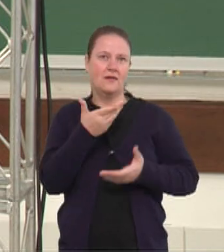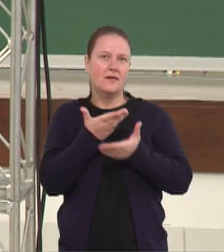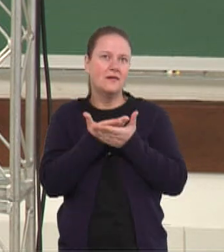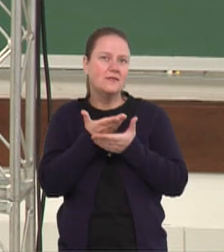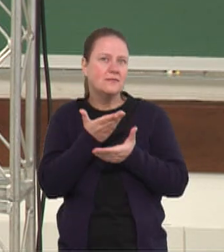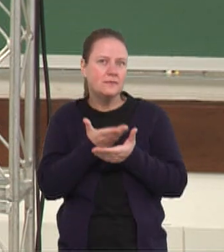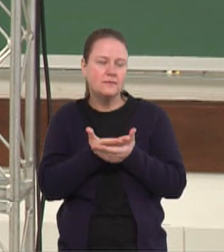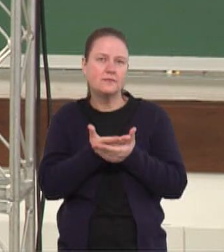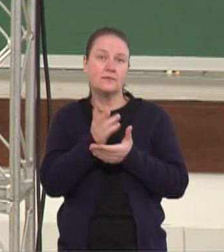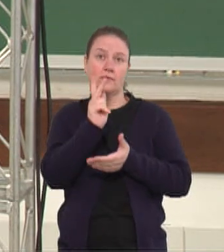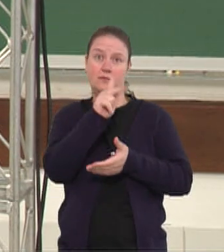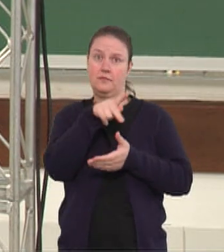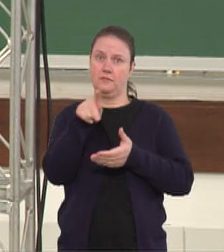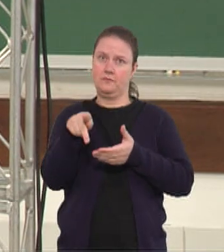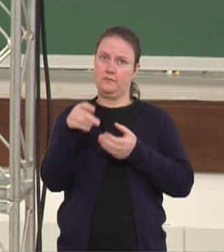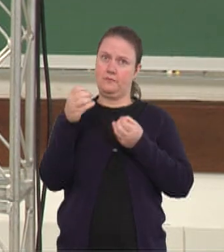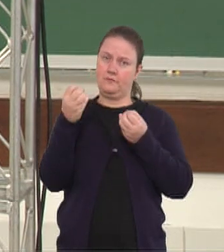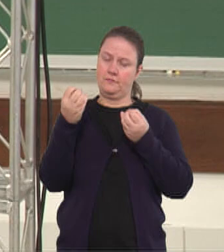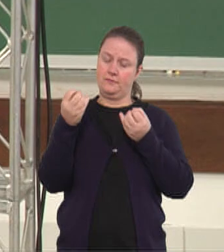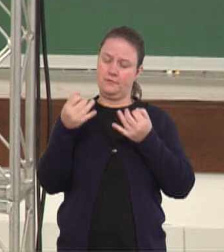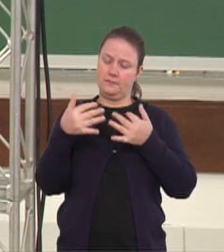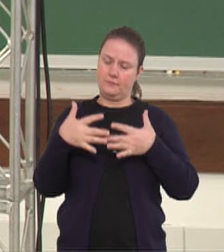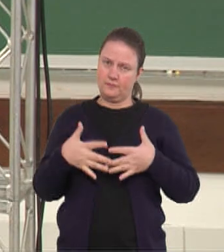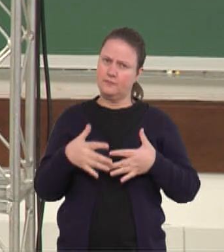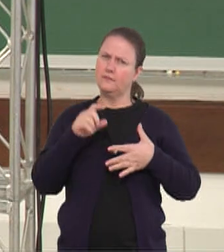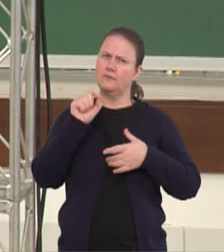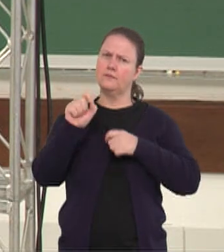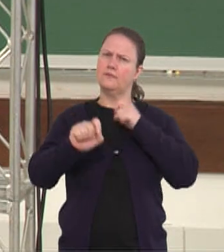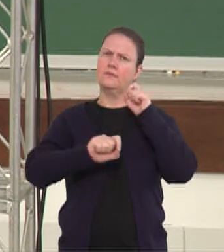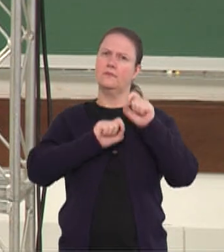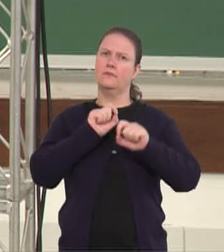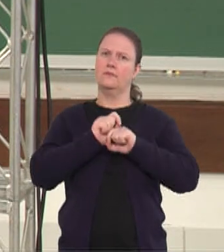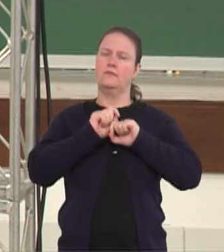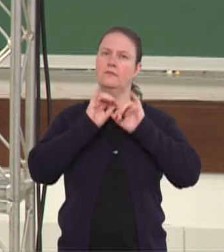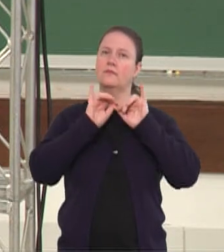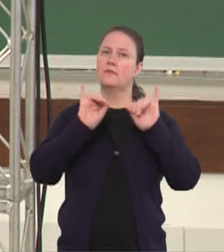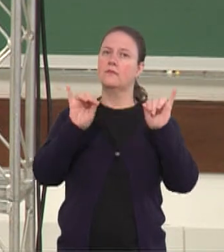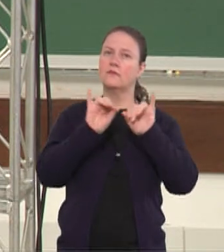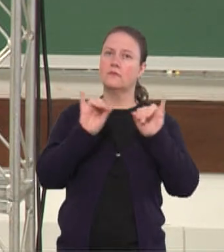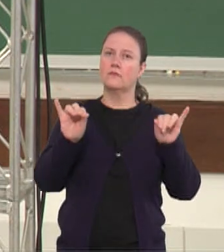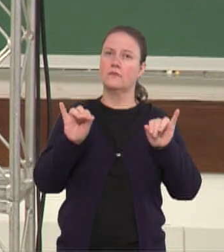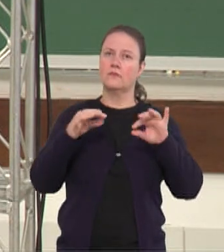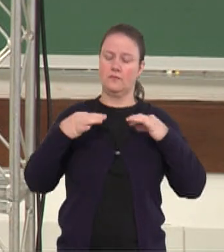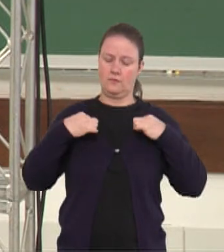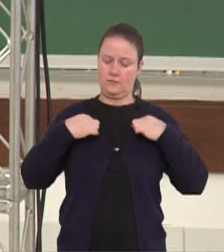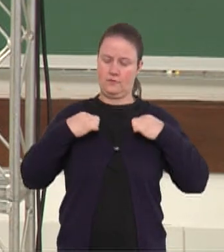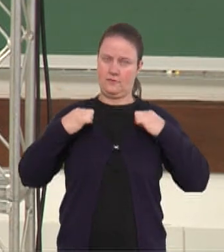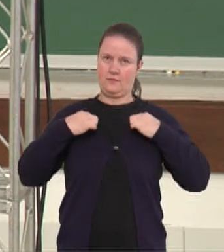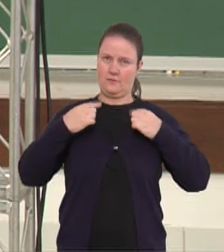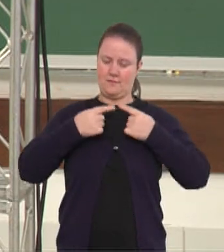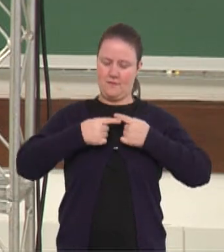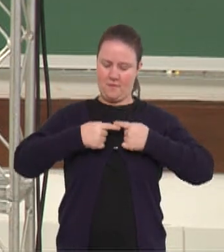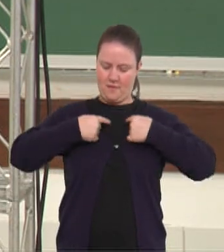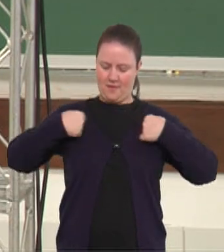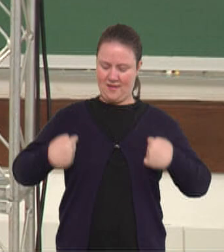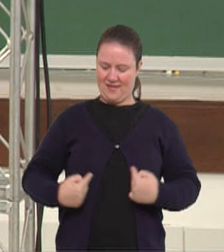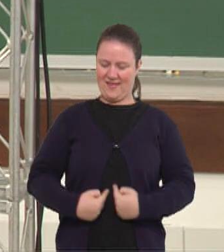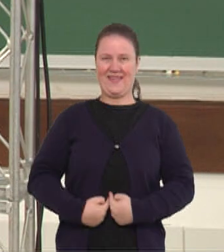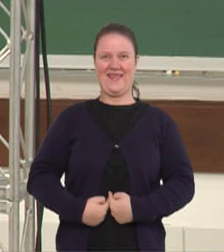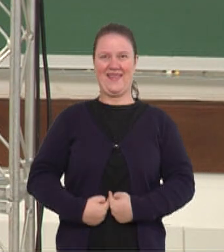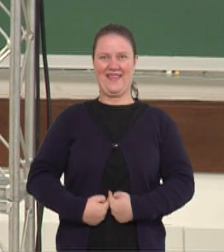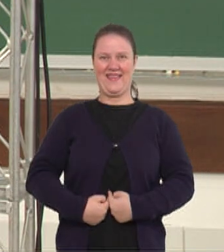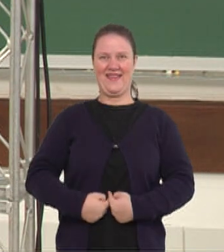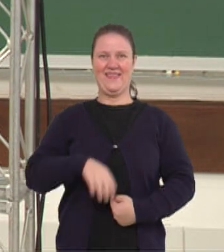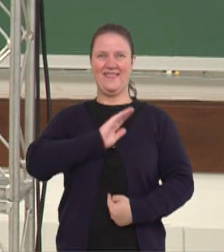A professora trouxe, antes de tudo, um recadinho para vocês. Coloquei uma camiseta que tem um coraçãozinho aqui, ó, um